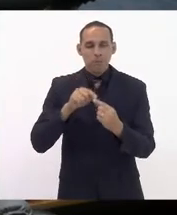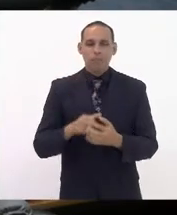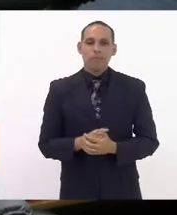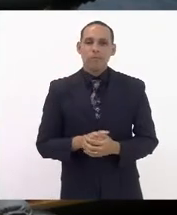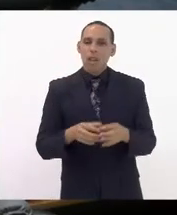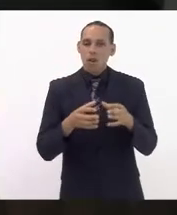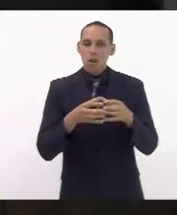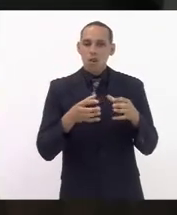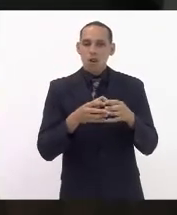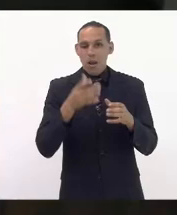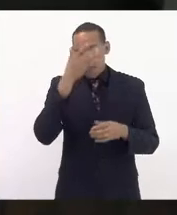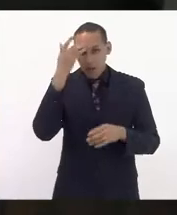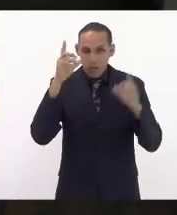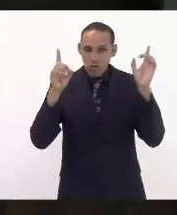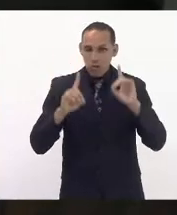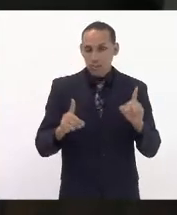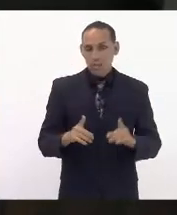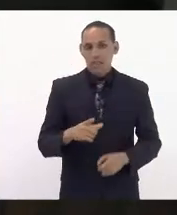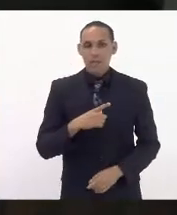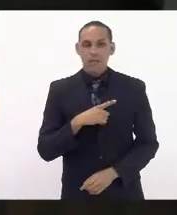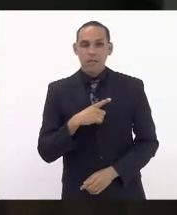Pela Comissão da Pessoa com Deficiência,